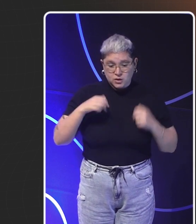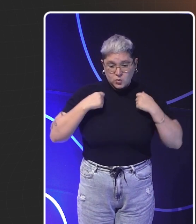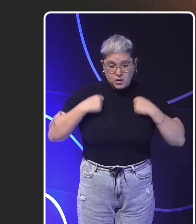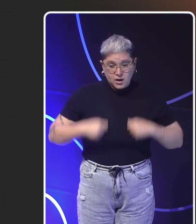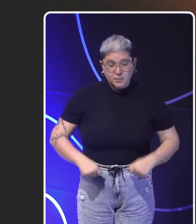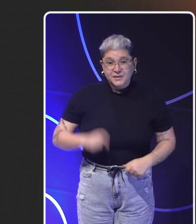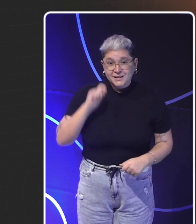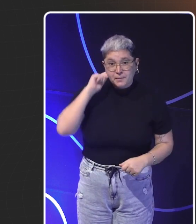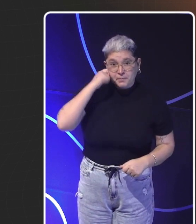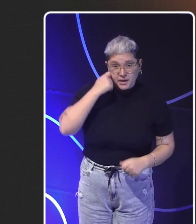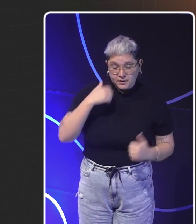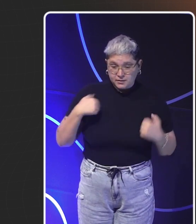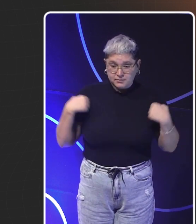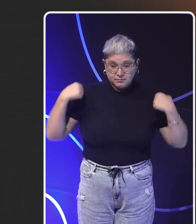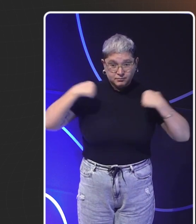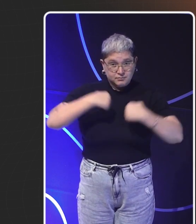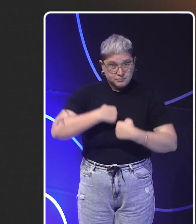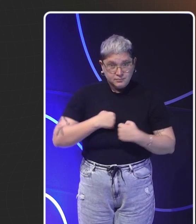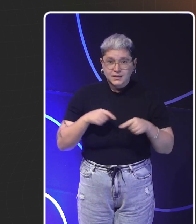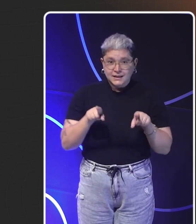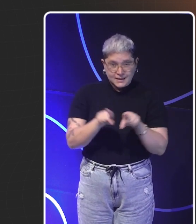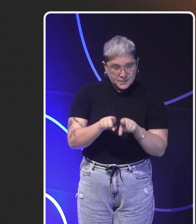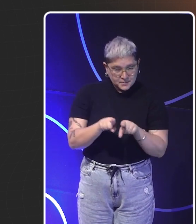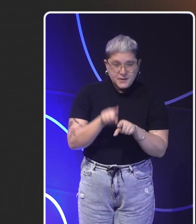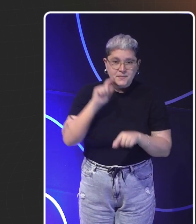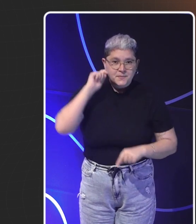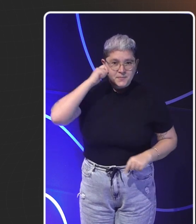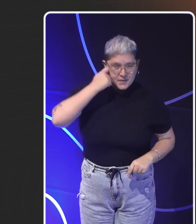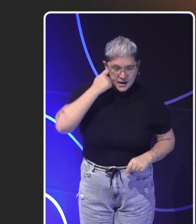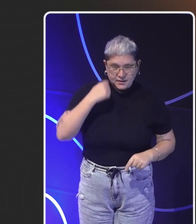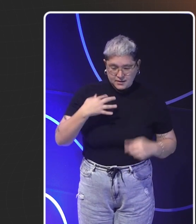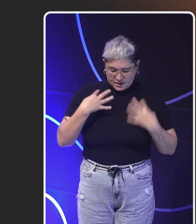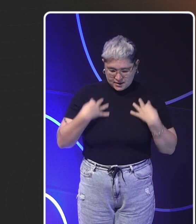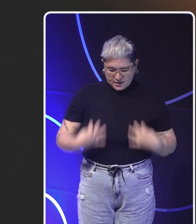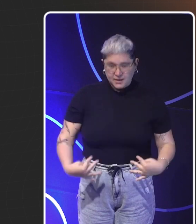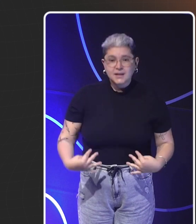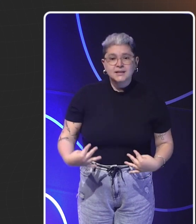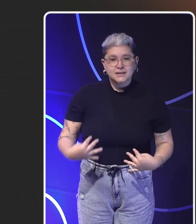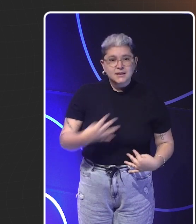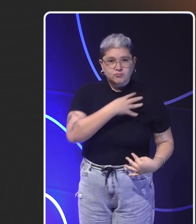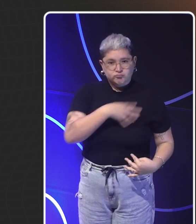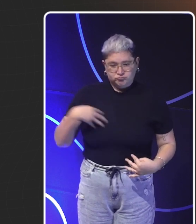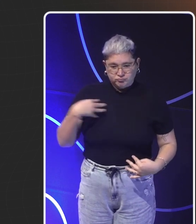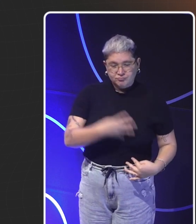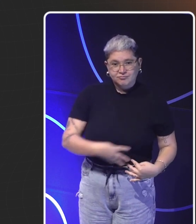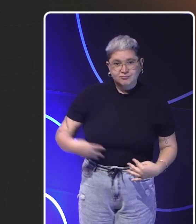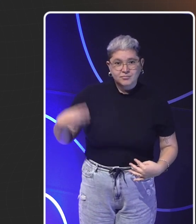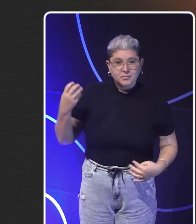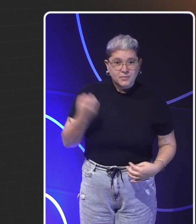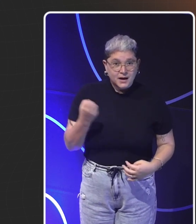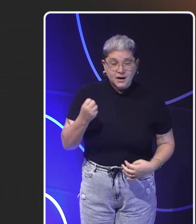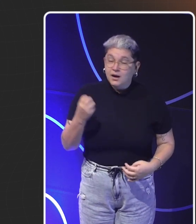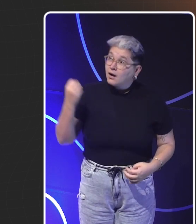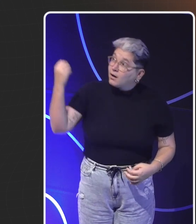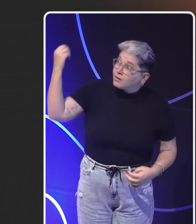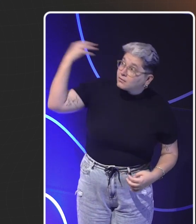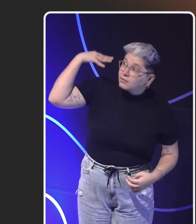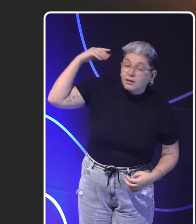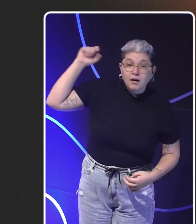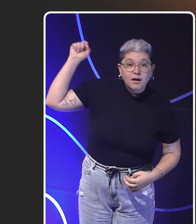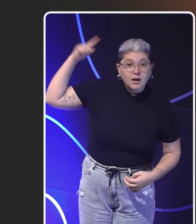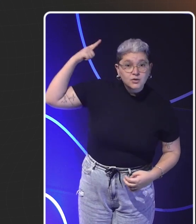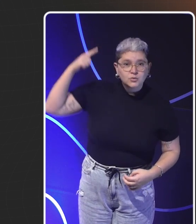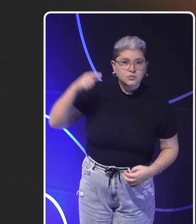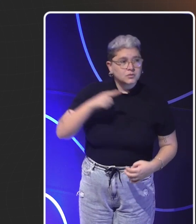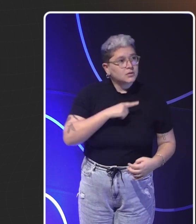por cima uma jaqueta preta também com umas listras brancas. Atrás de mim tem uma iluminação azul, a minha estante,